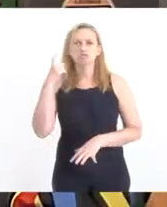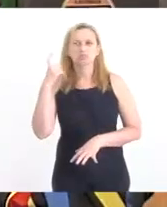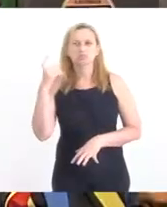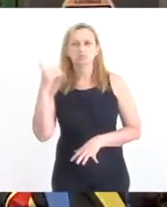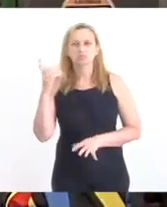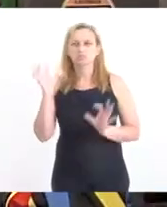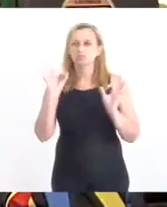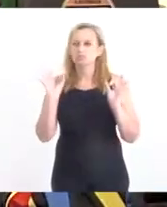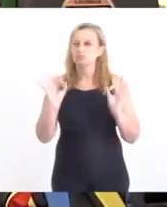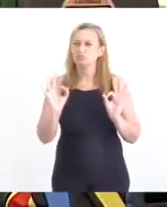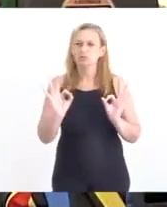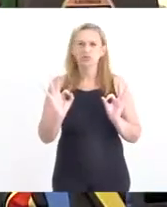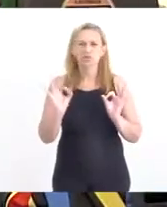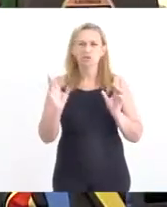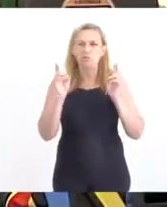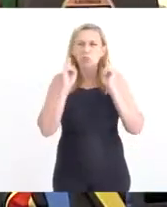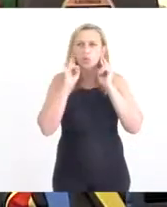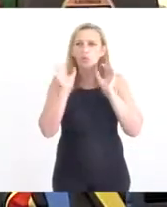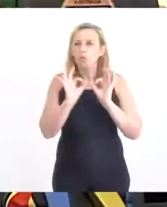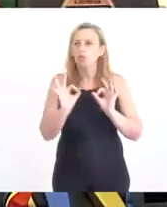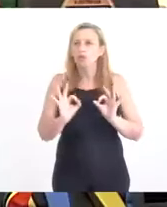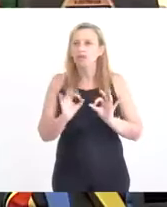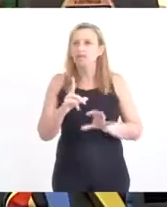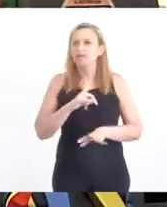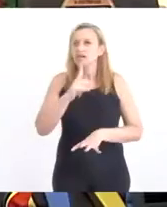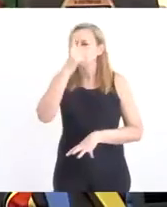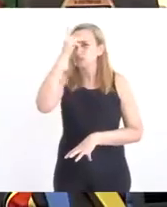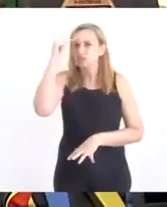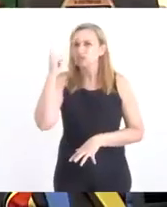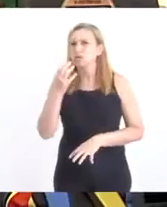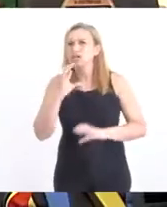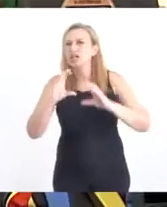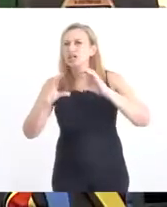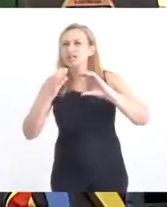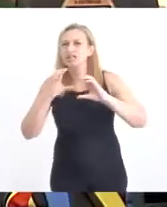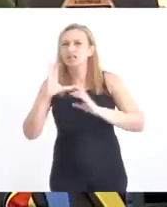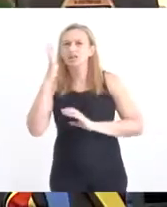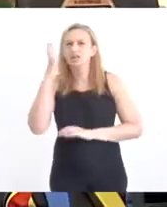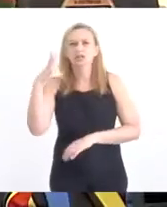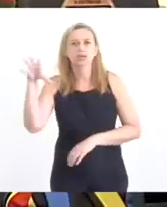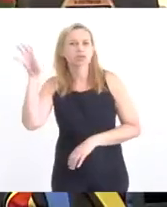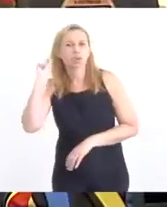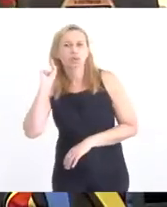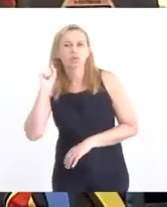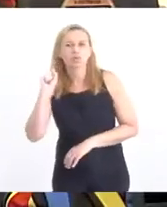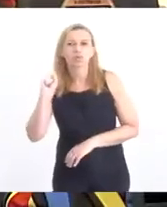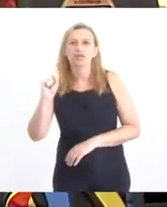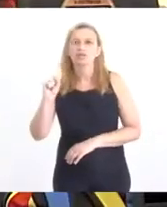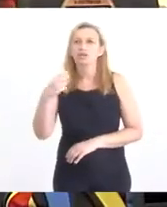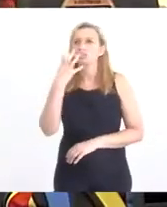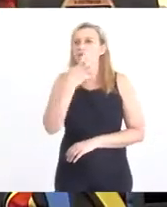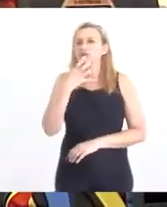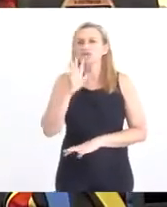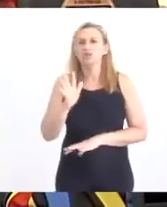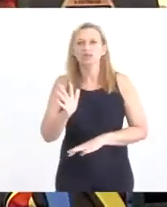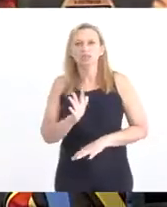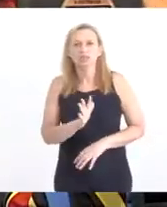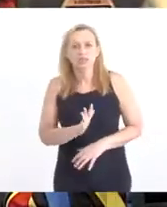E aí o Brasil não pode ter miséria Dilma